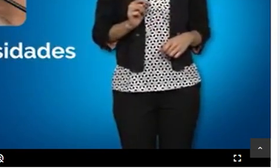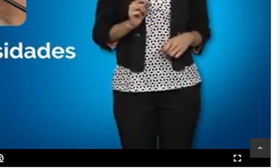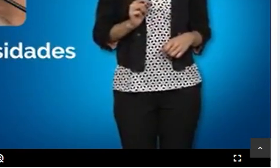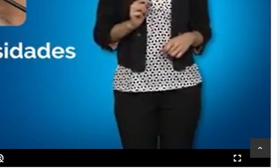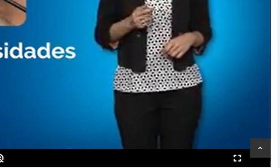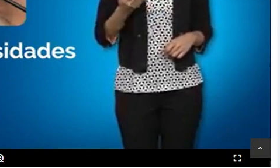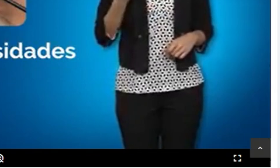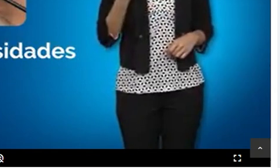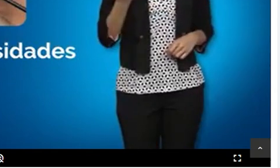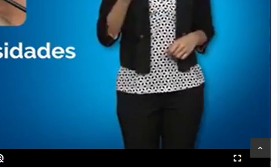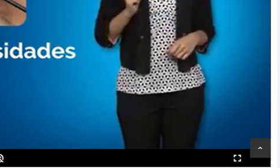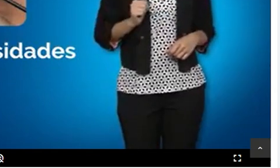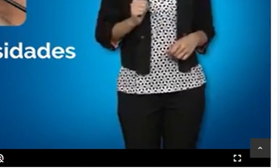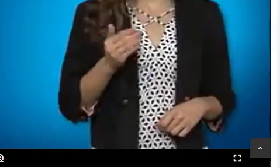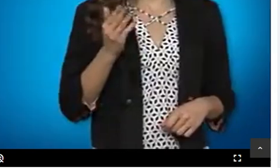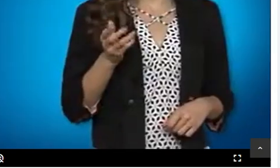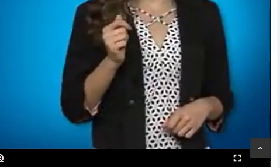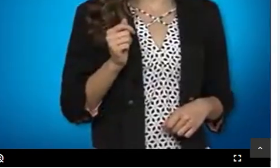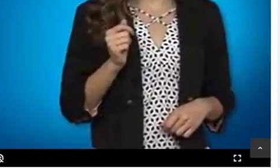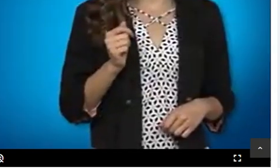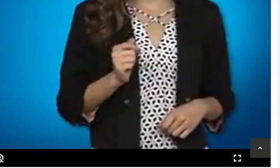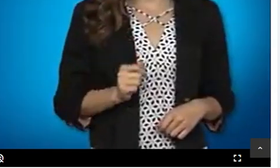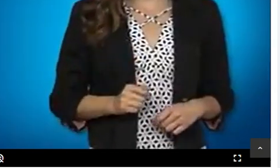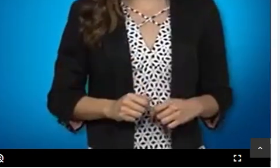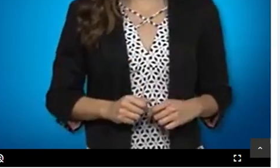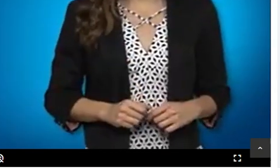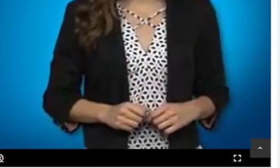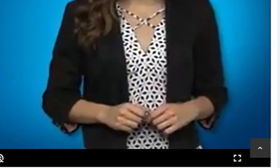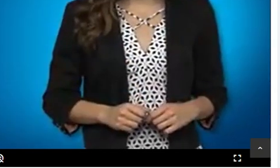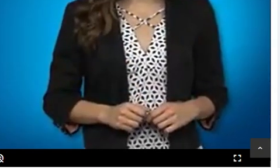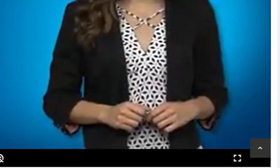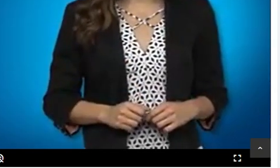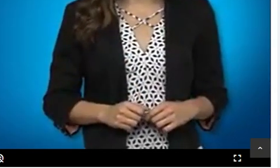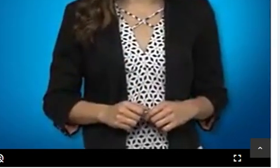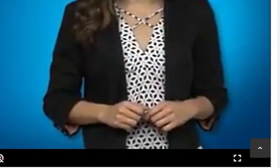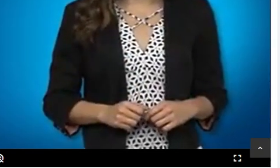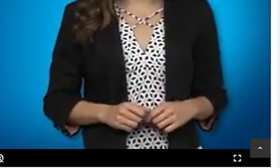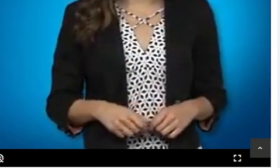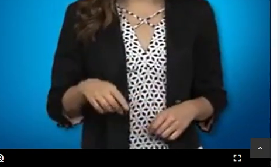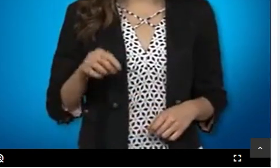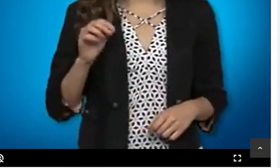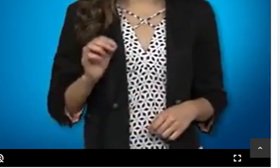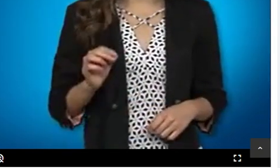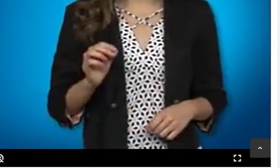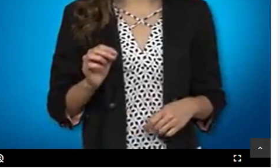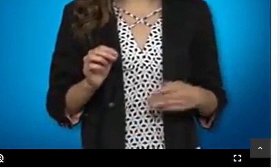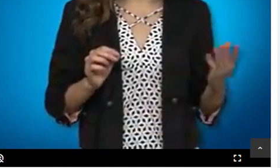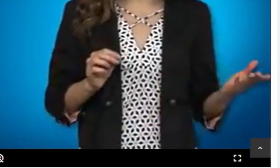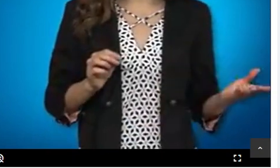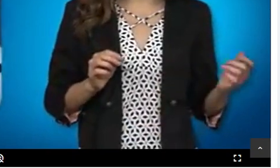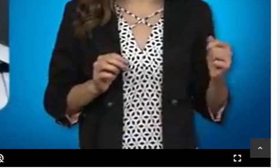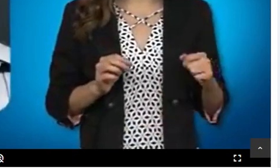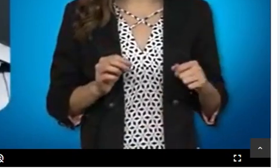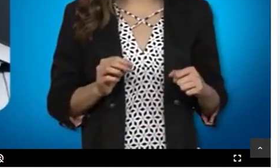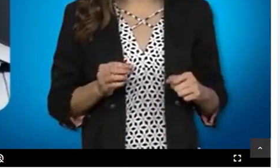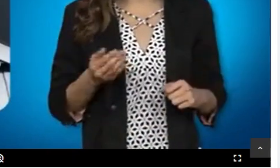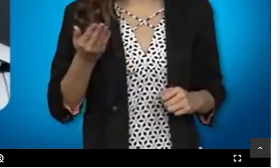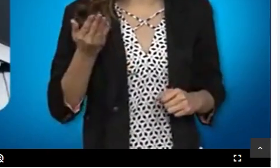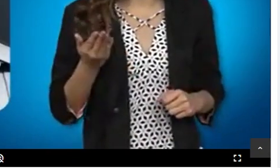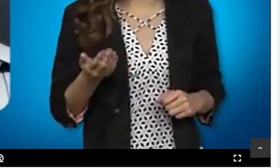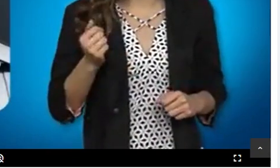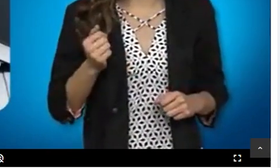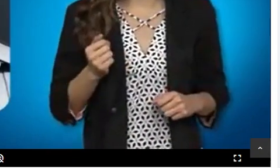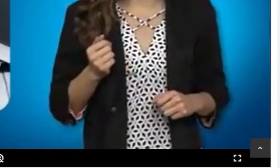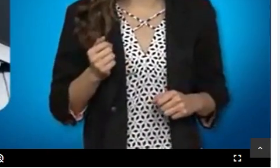cliente, chamado também de briefing. Em seguida, cabe ao responsável visitar o local onde será a obra e consultar a lei de uso